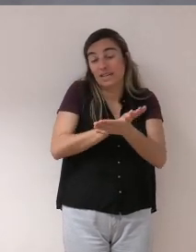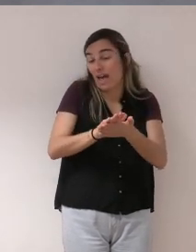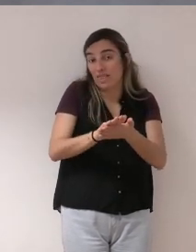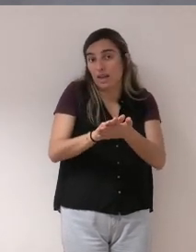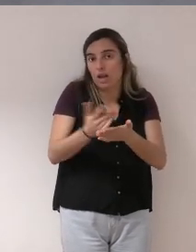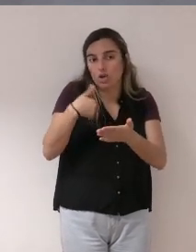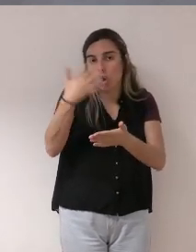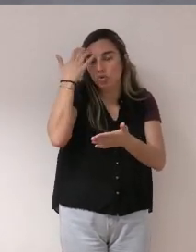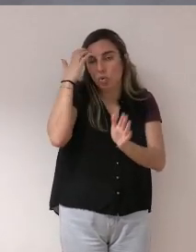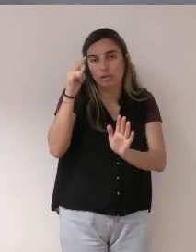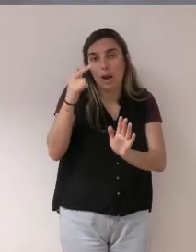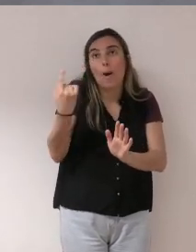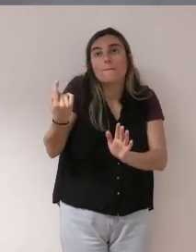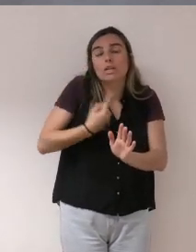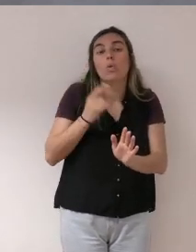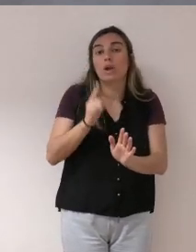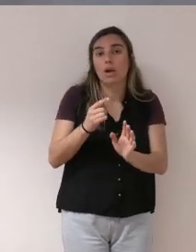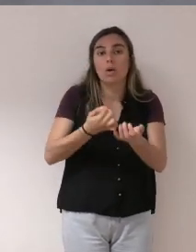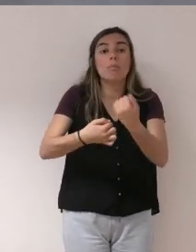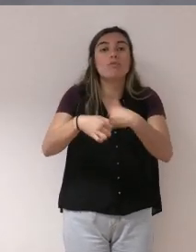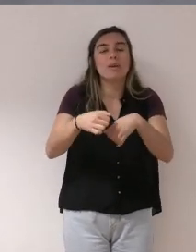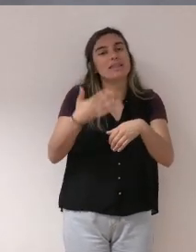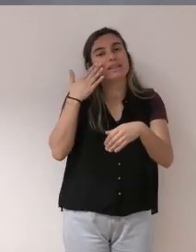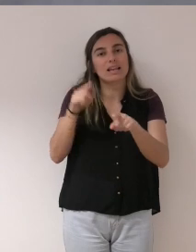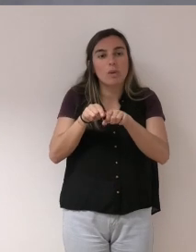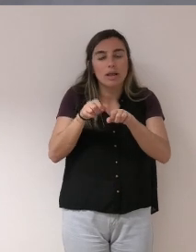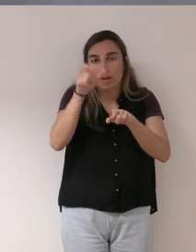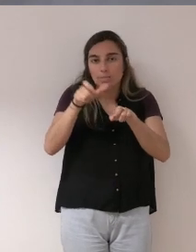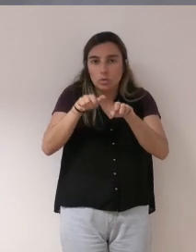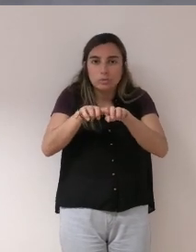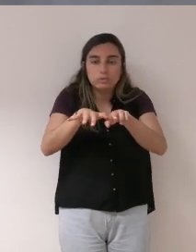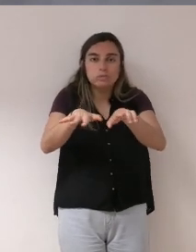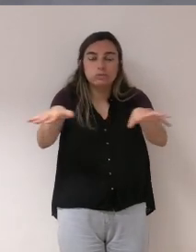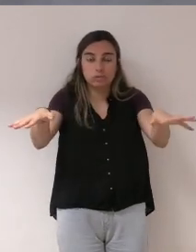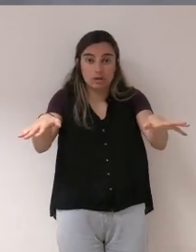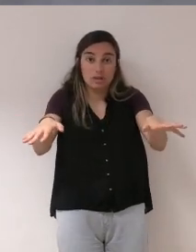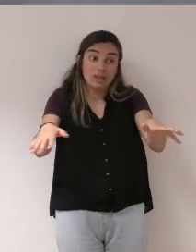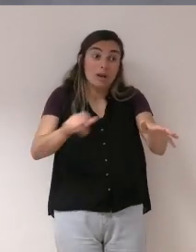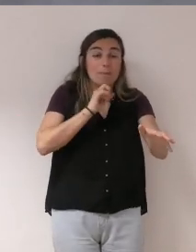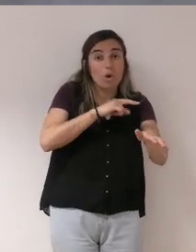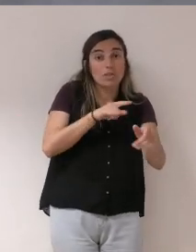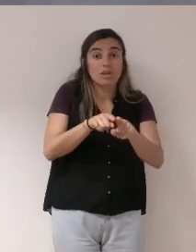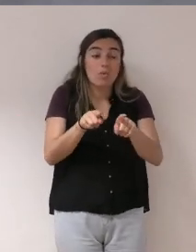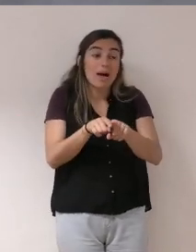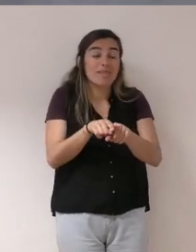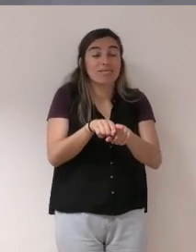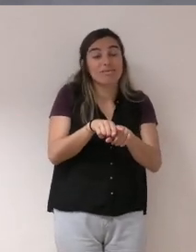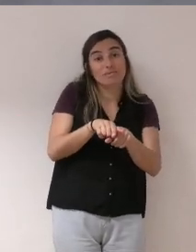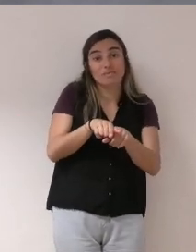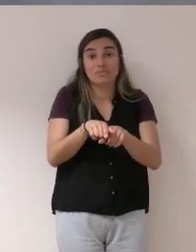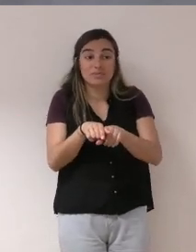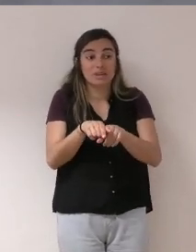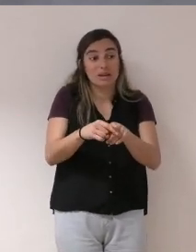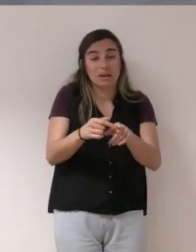e ter consciência da obrigação de que o movimento de alargamento do público potencial de um texto pode não significar a perda